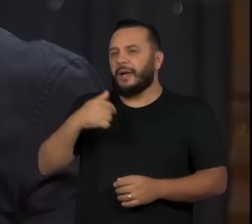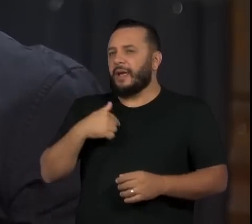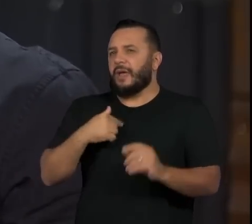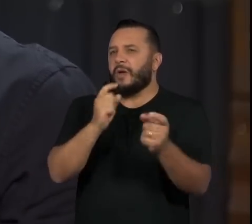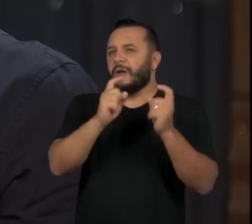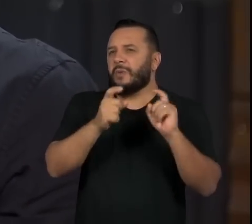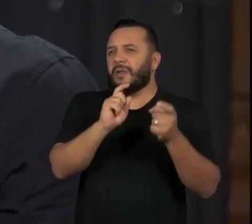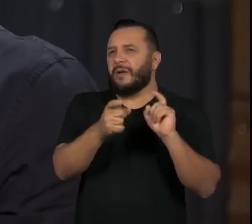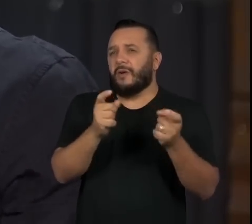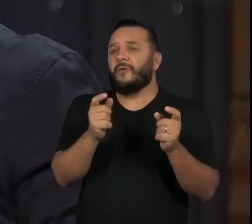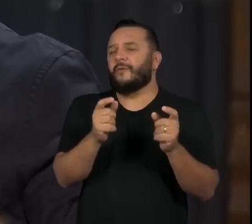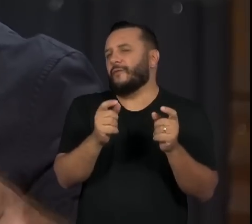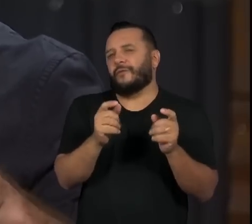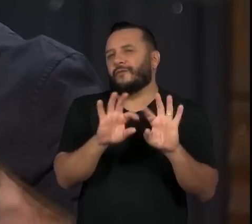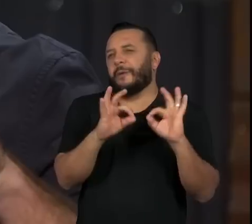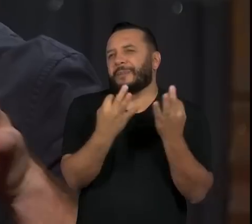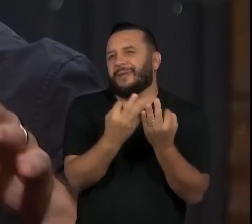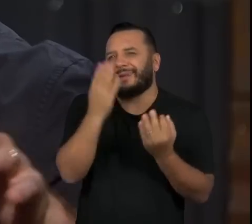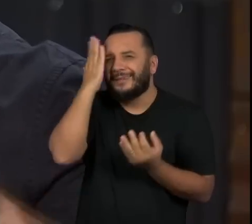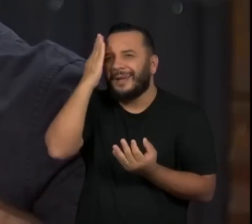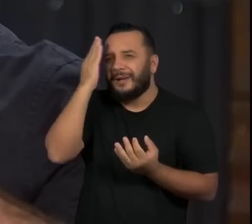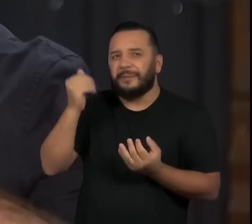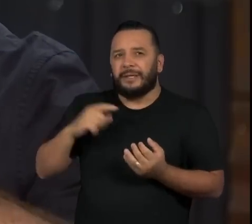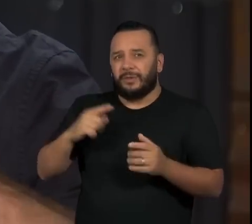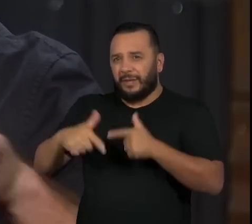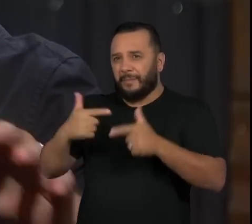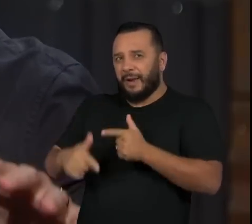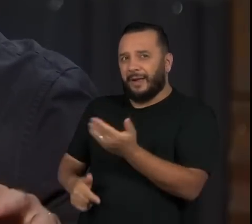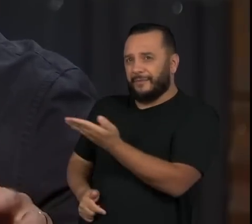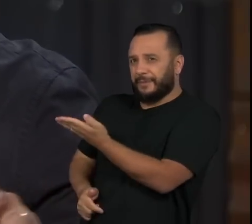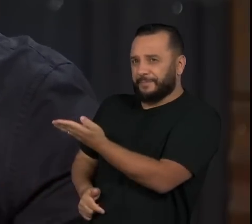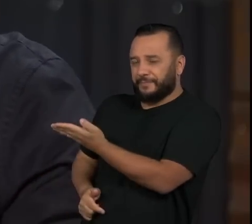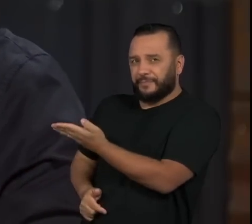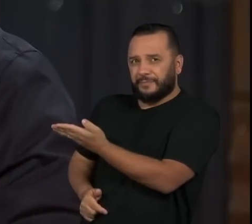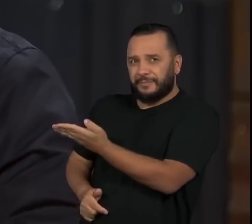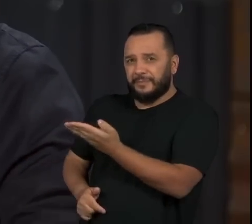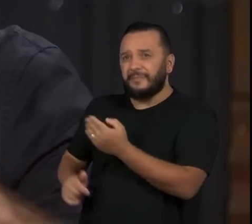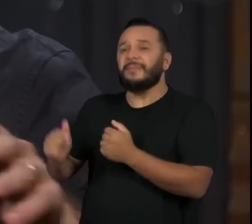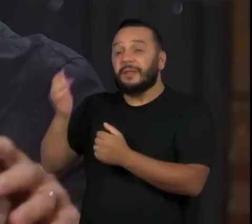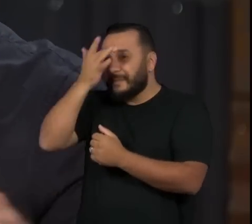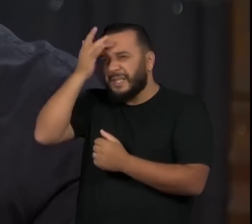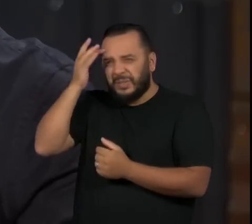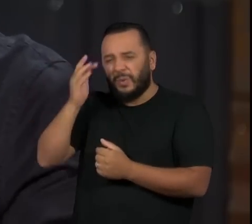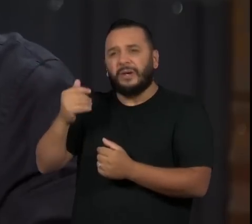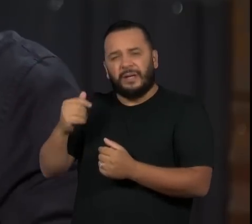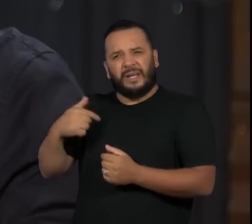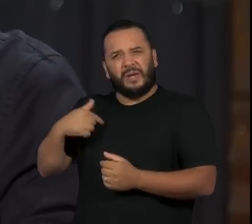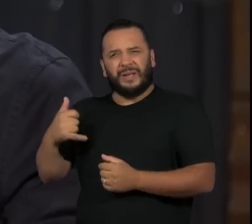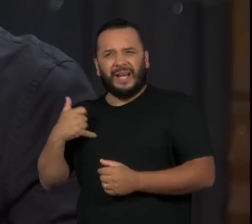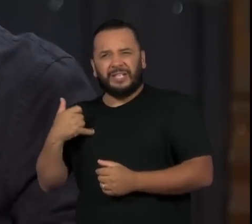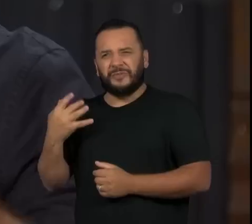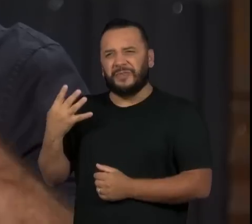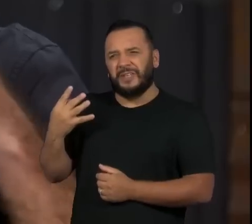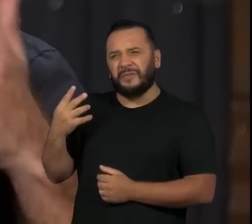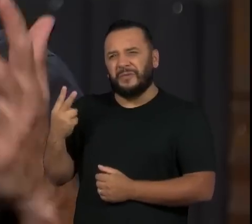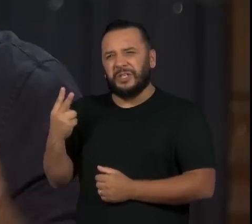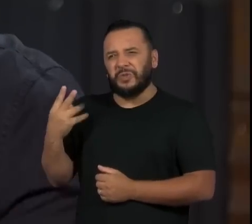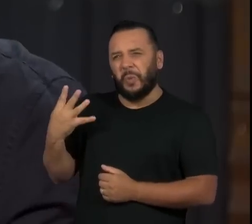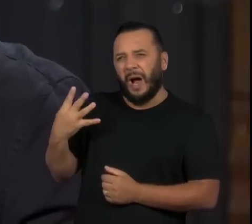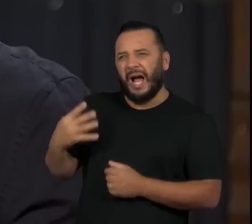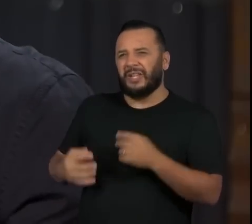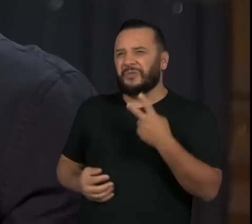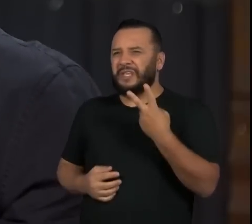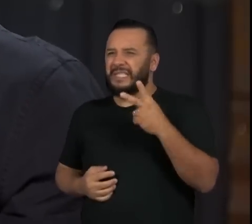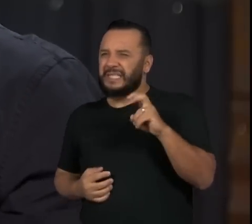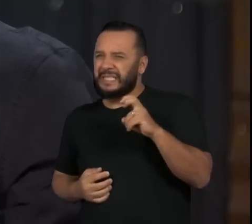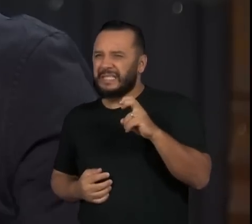no Pactual, era a época que tinham vários caras do mercado com 25, 26, 27 anos, que tinham milhões e